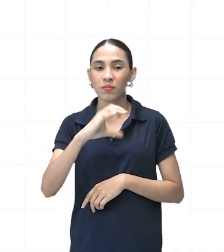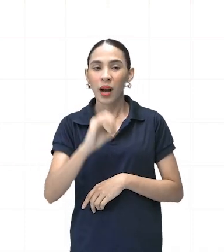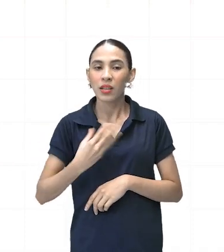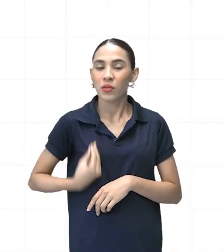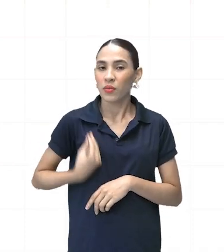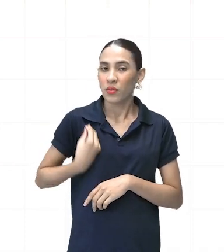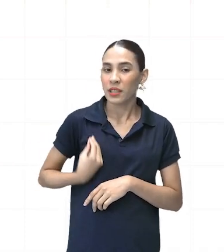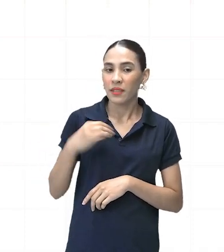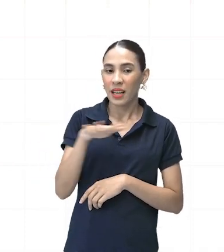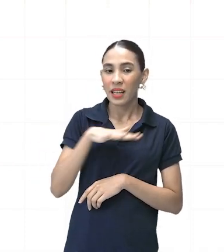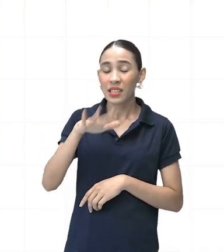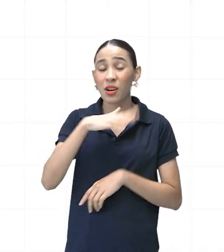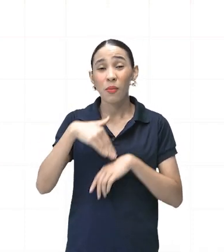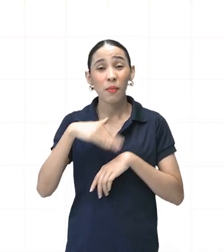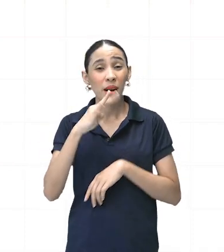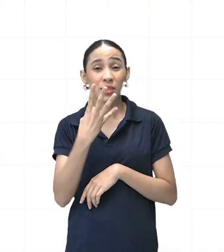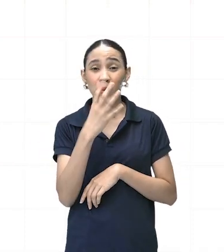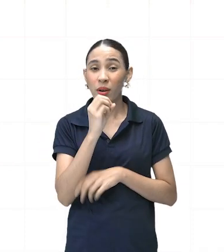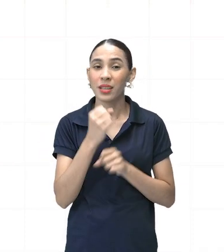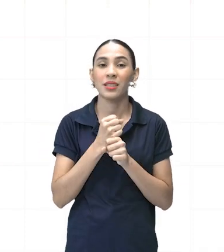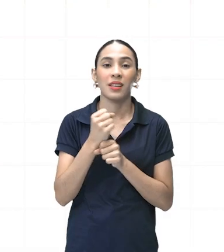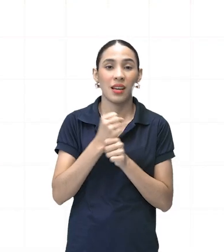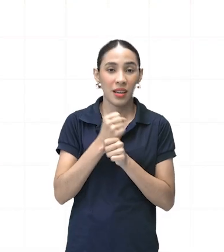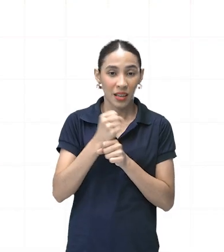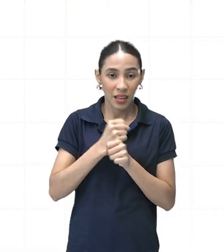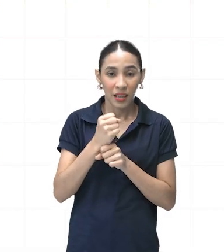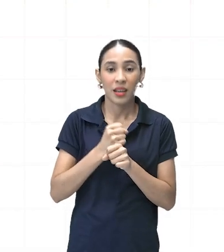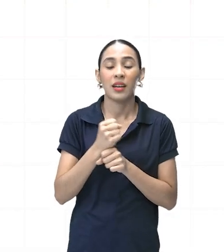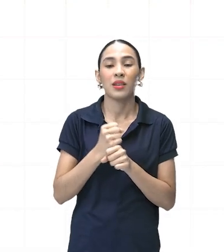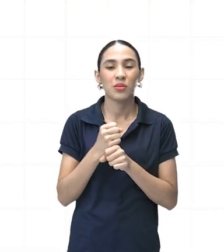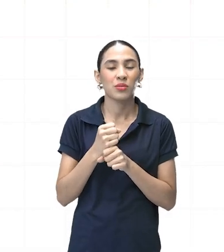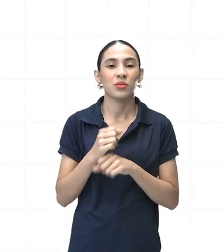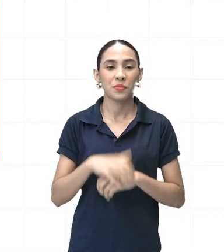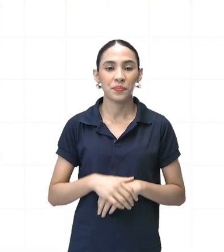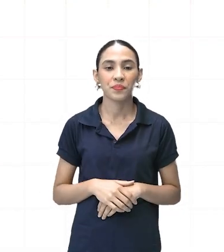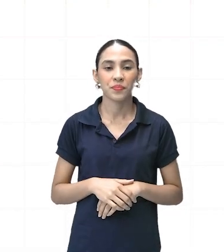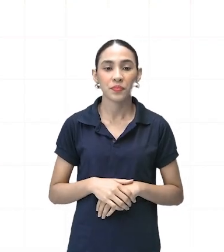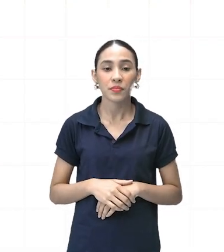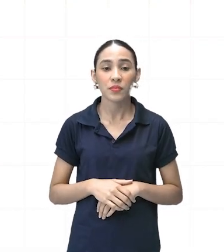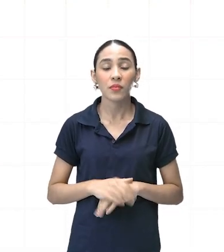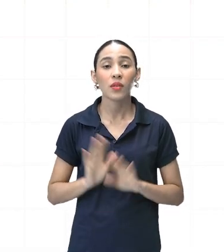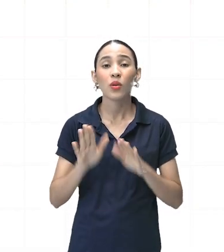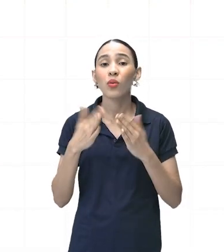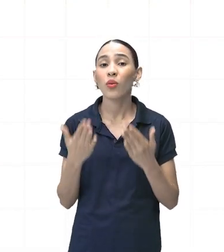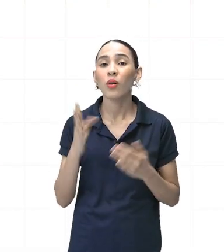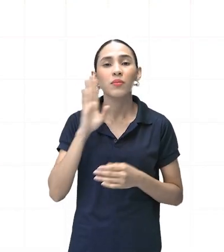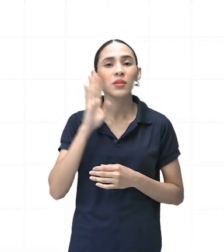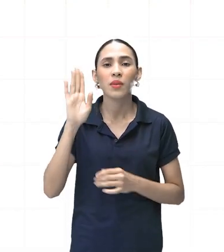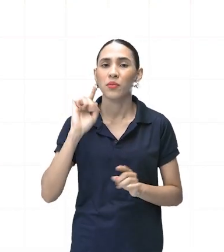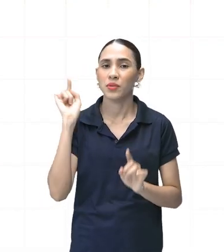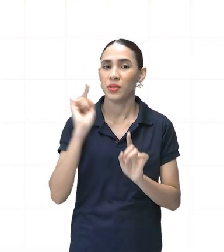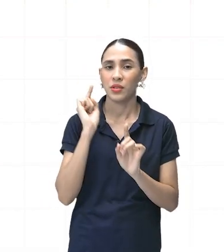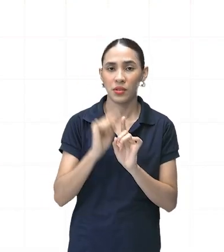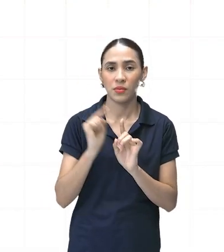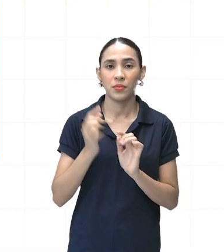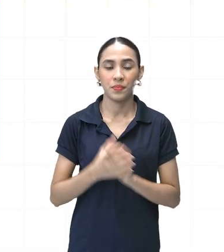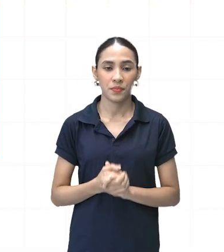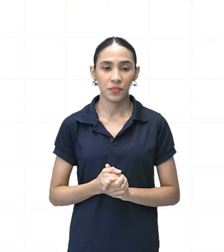aí a região há mais de 40 anos aí aproximadamente. E qual vai ser o